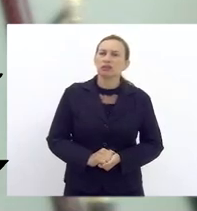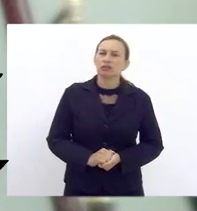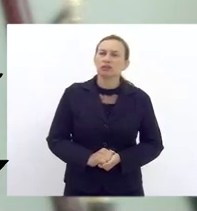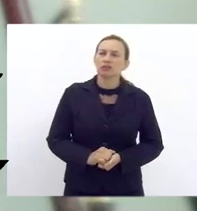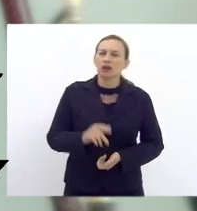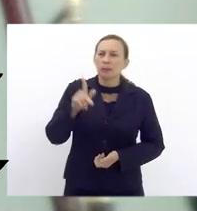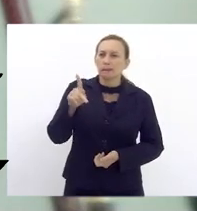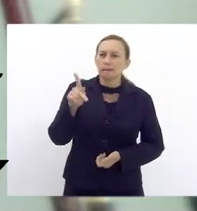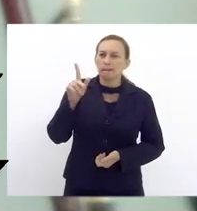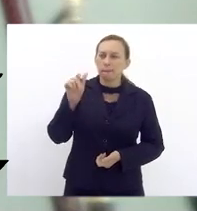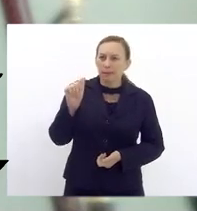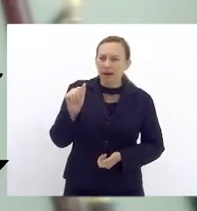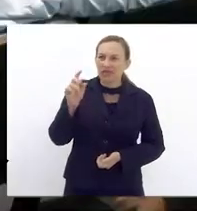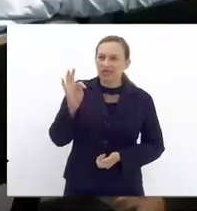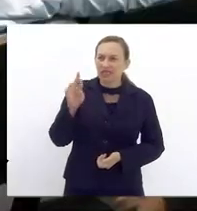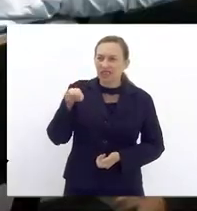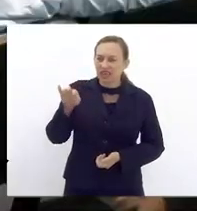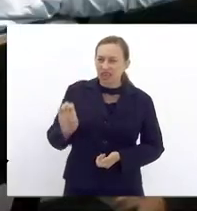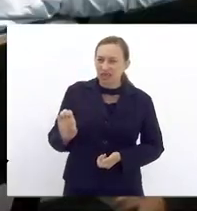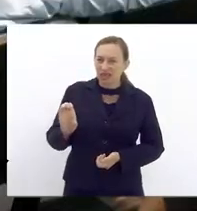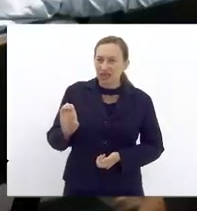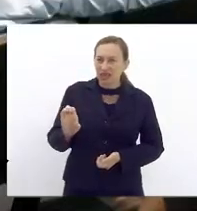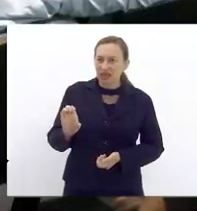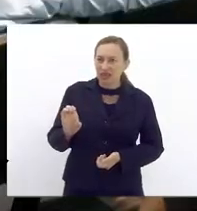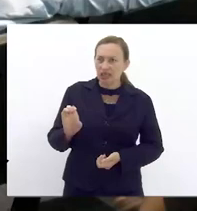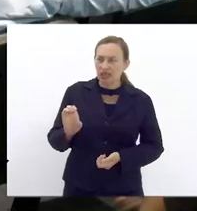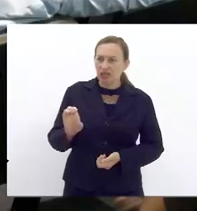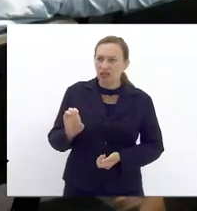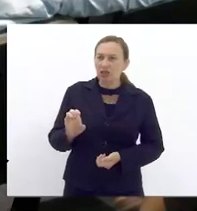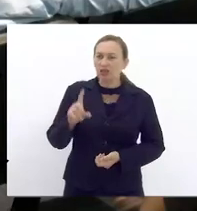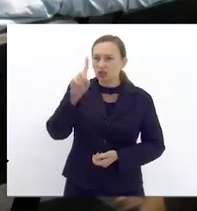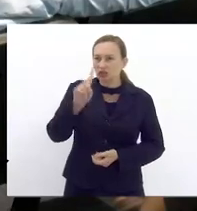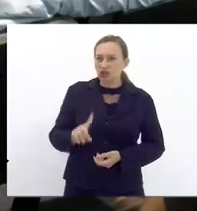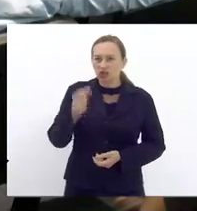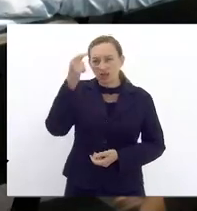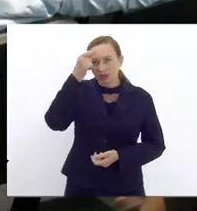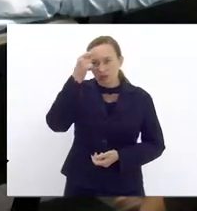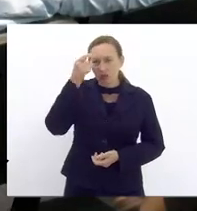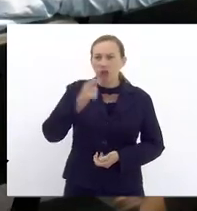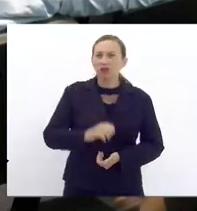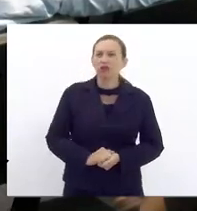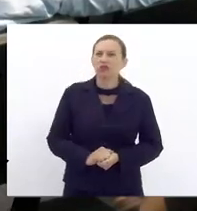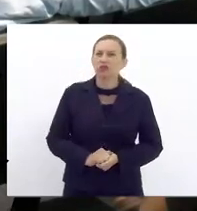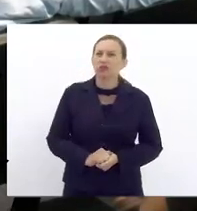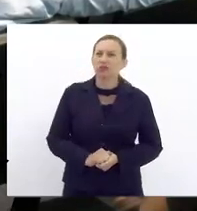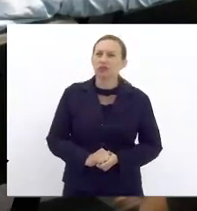Patrick Melo do iniciativa direito e memória